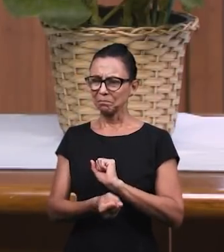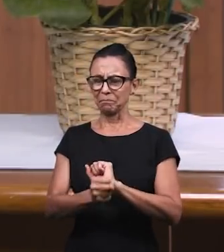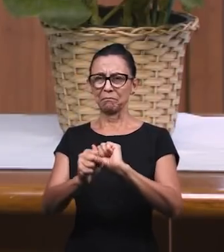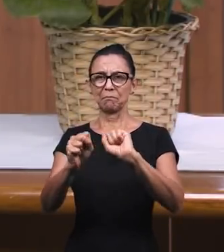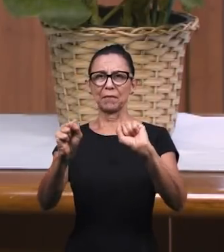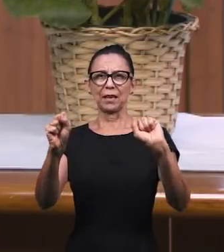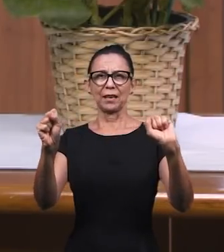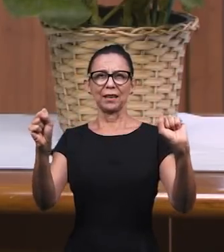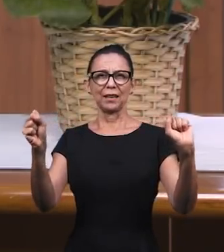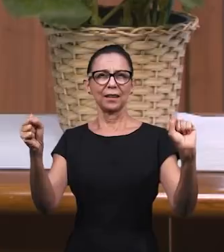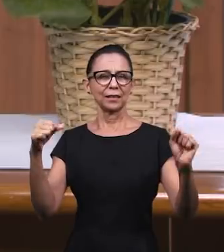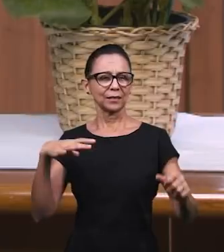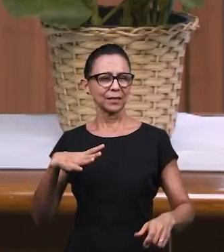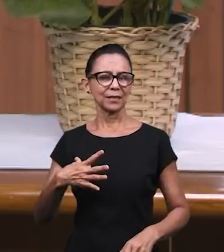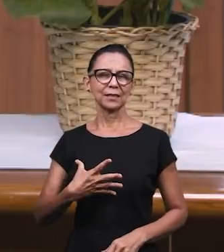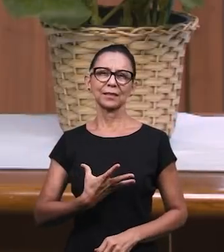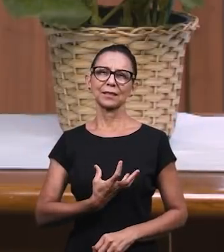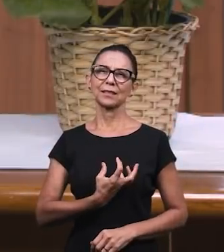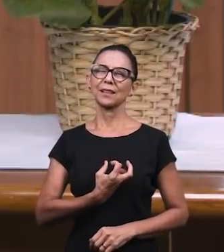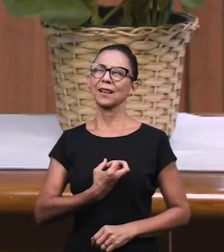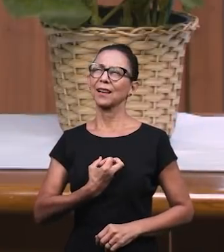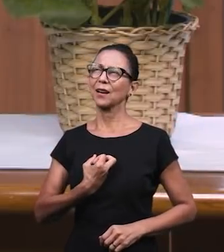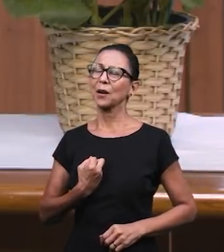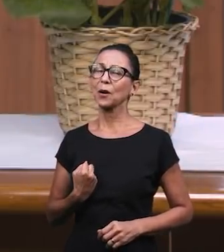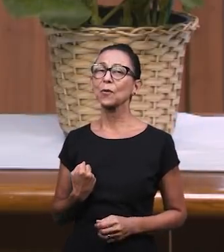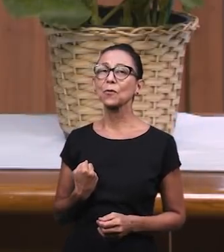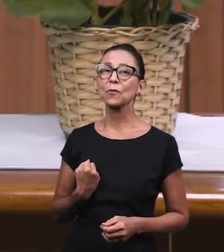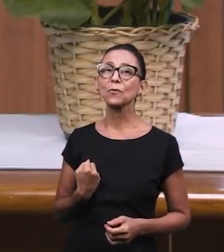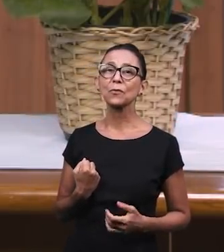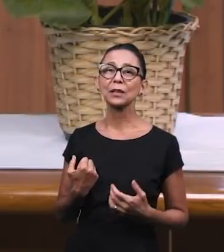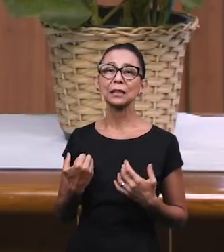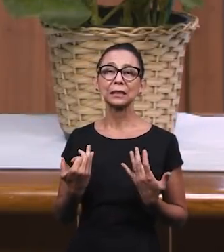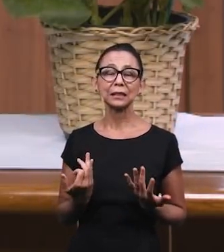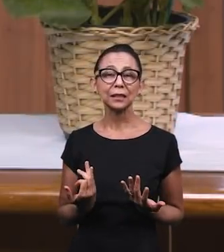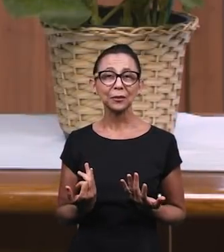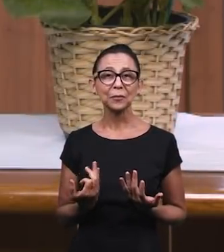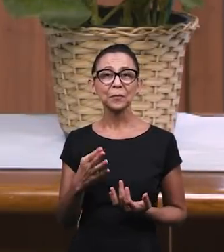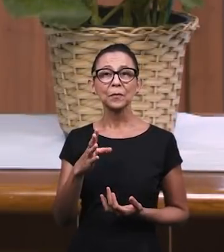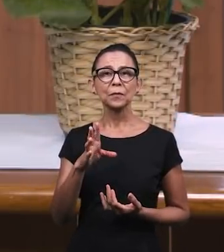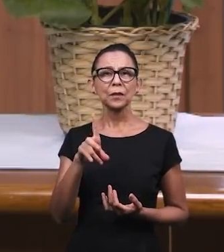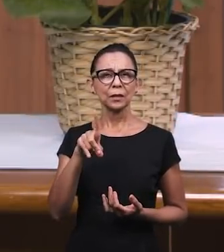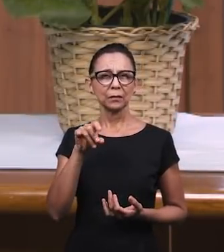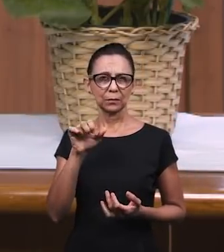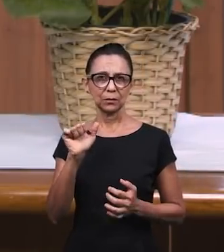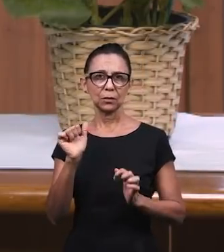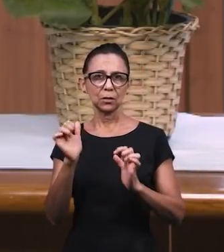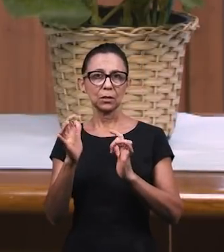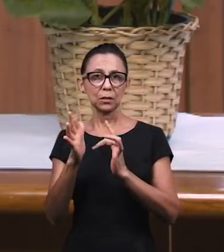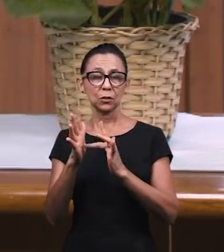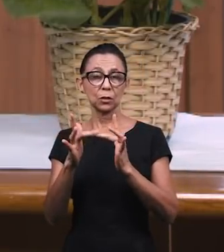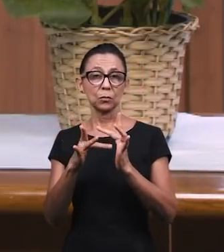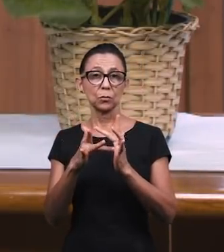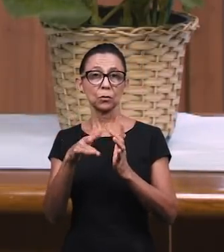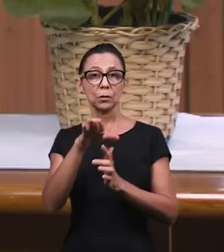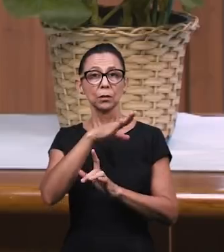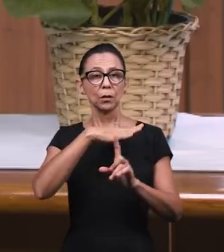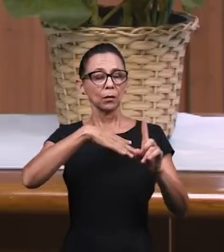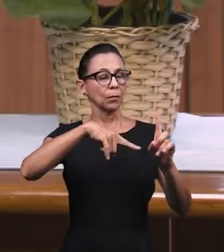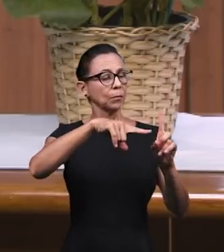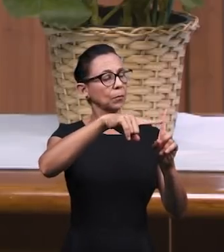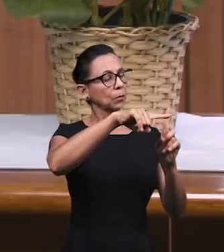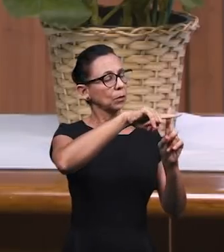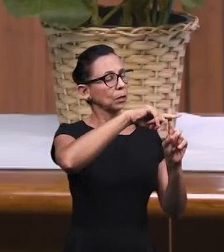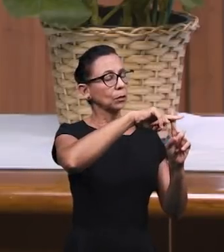remissão da alma é a glorificação, porque um dia o Senhor Jesus, que é o nosso